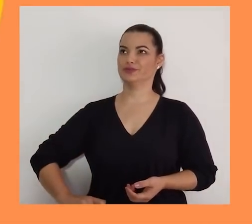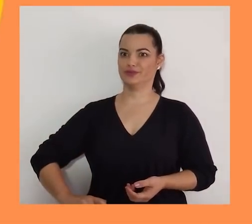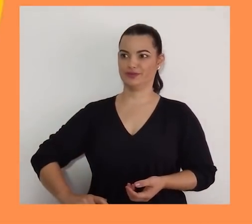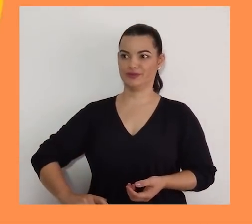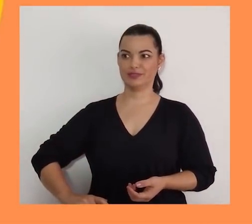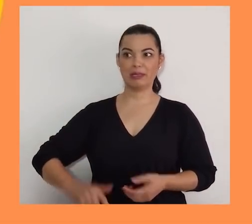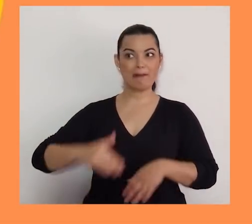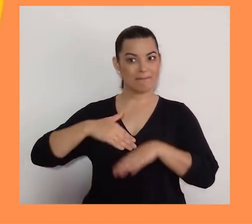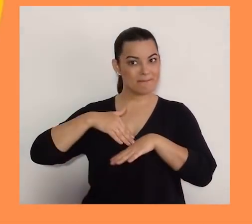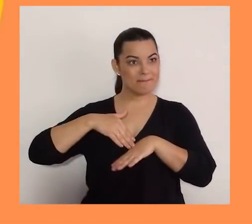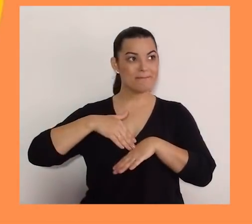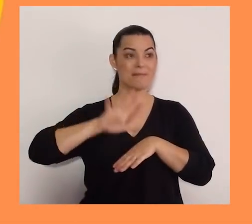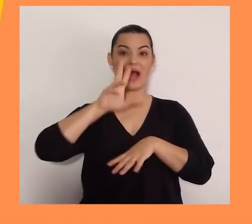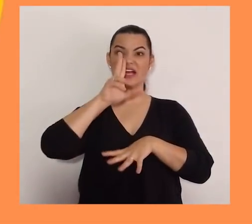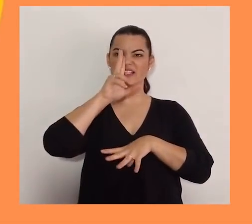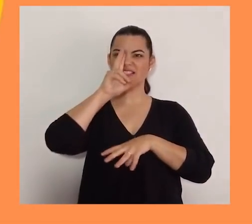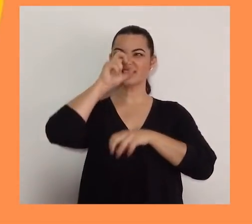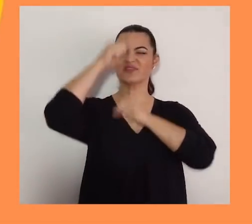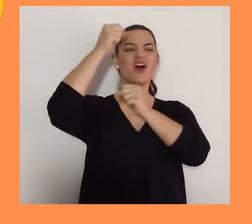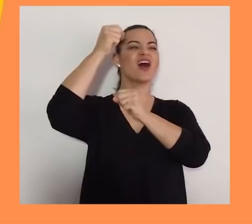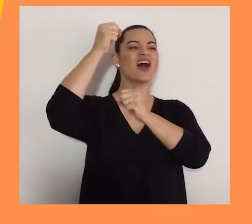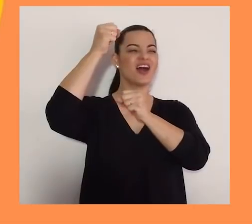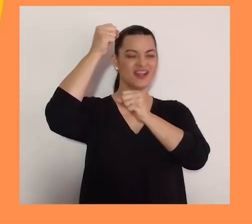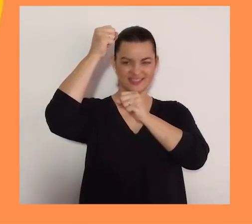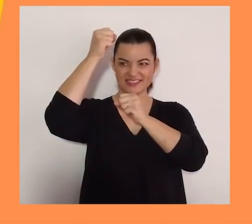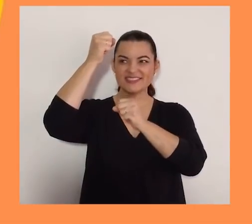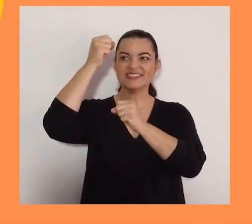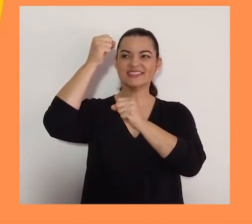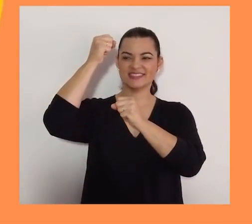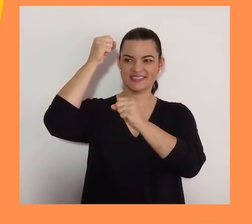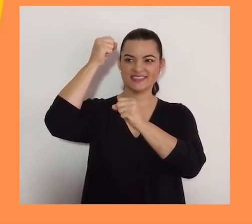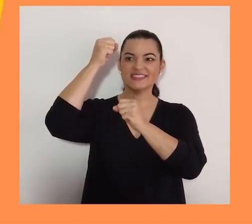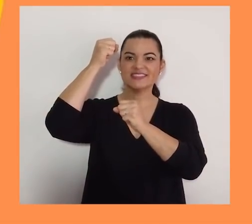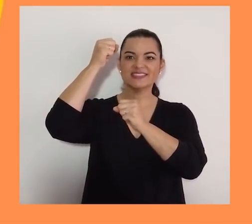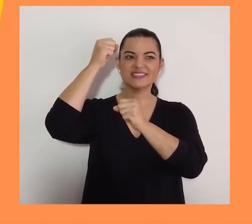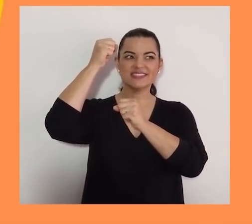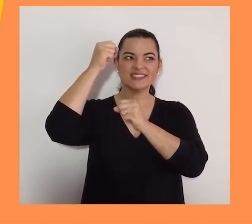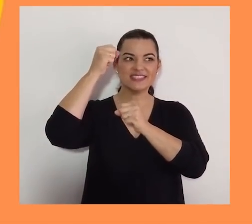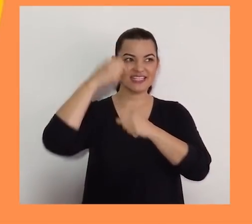Agora. E pop! E plop.